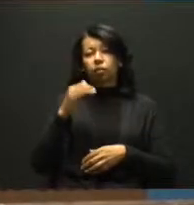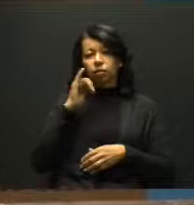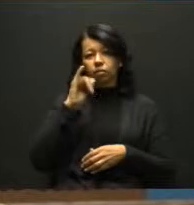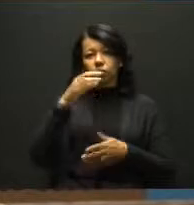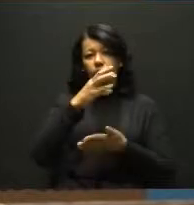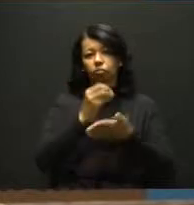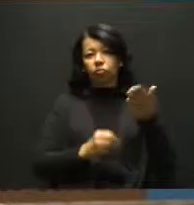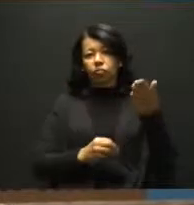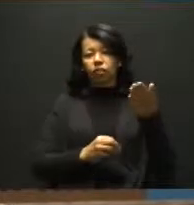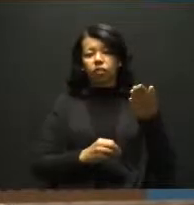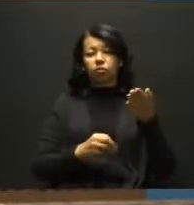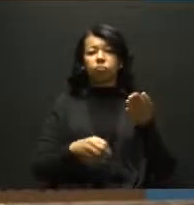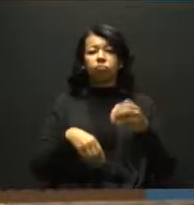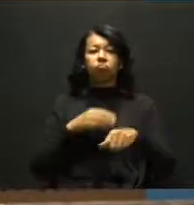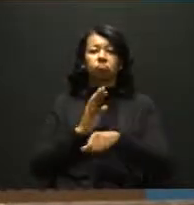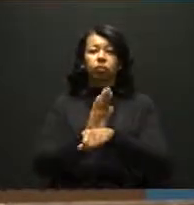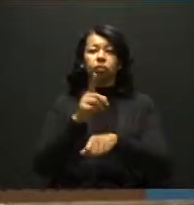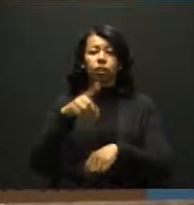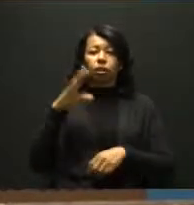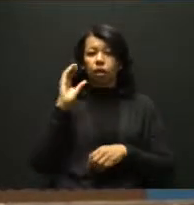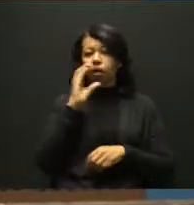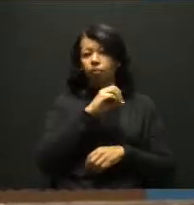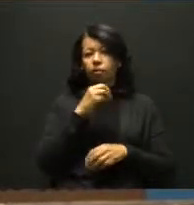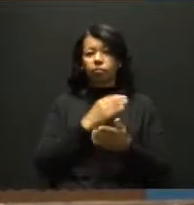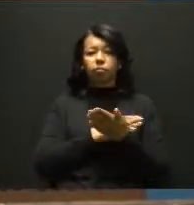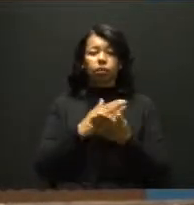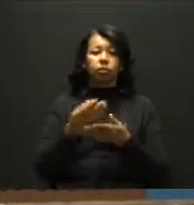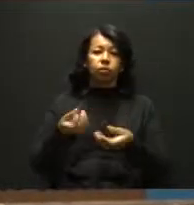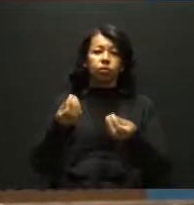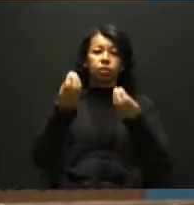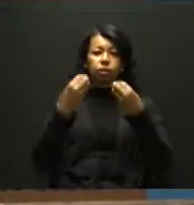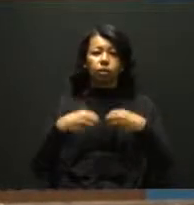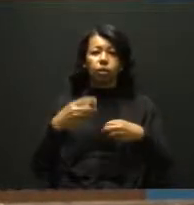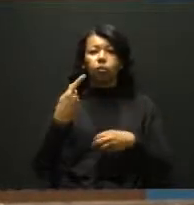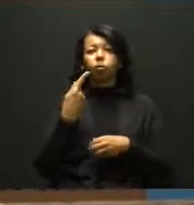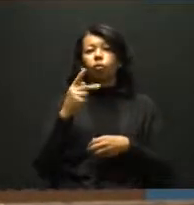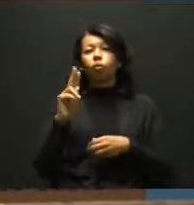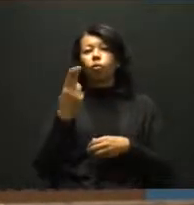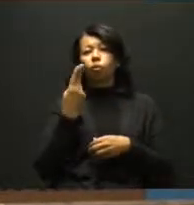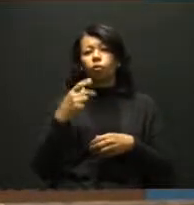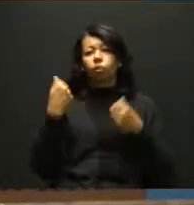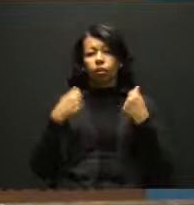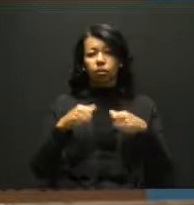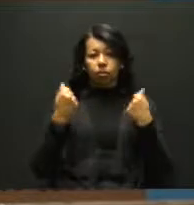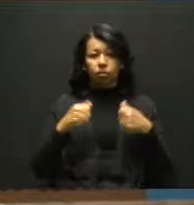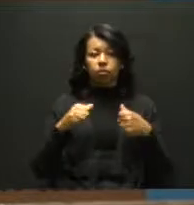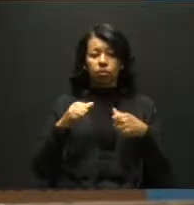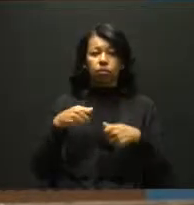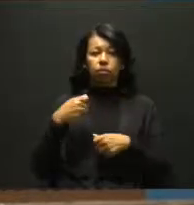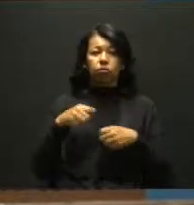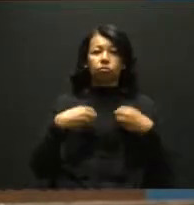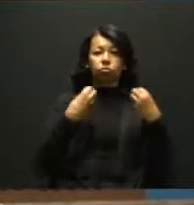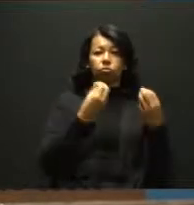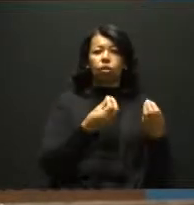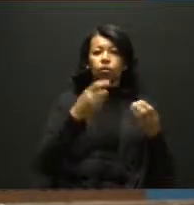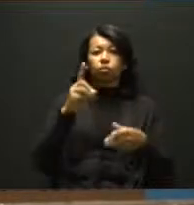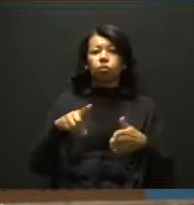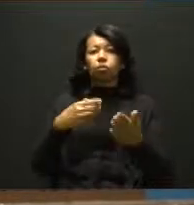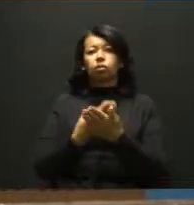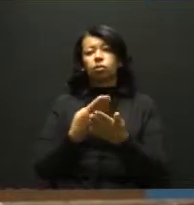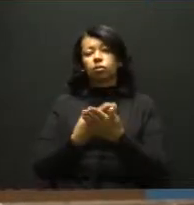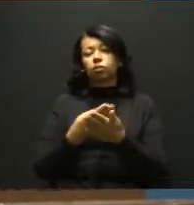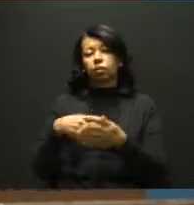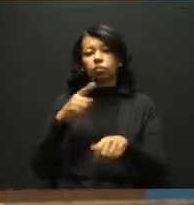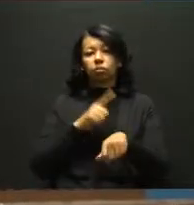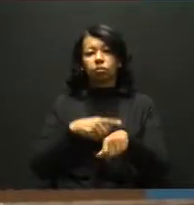ofício que o atendimento deverá ser imediato a partir do recebimento ou na necessidade de levantar esse pedido dos dados seja analisado o